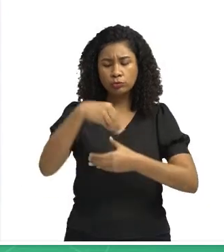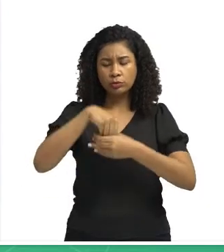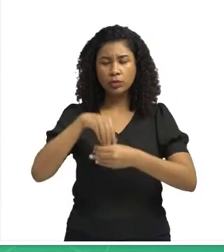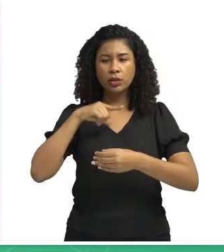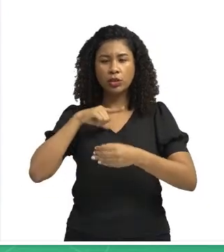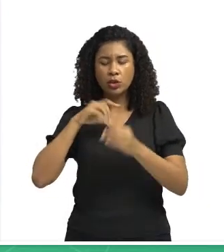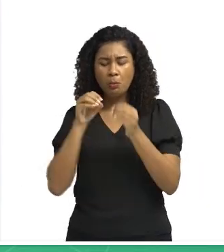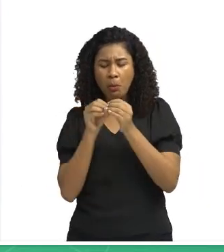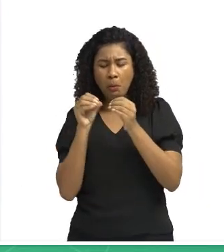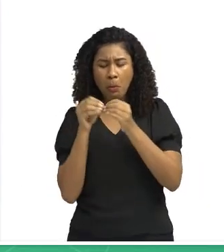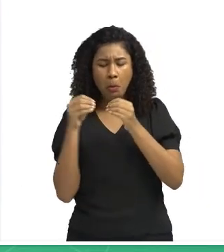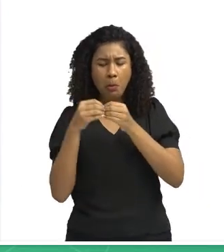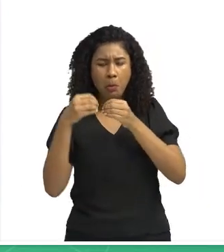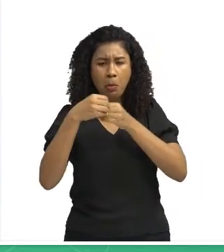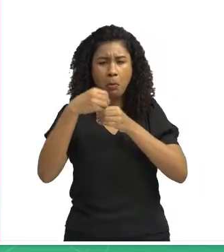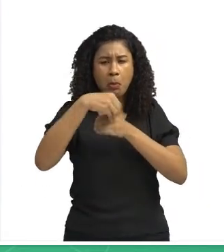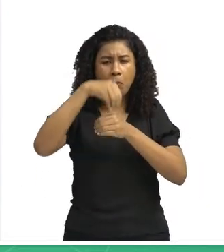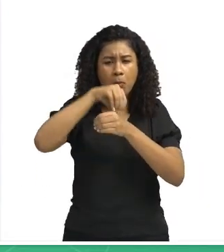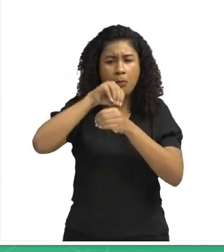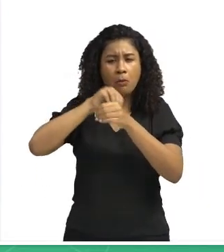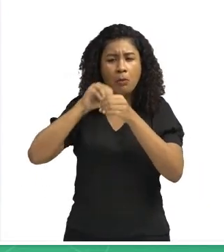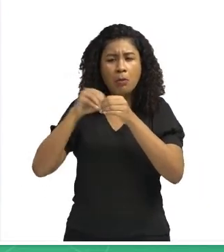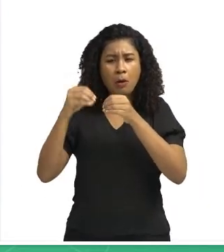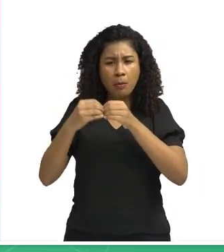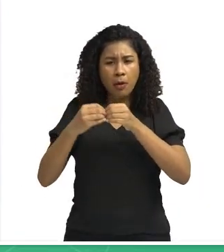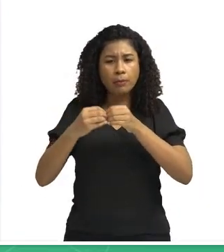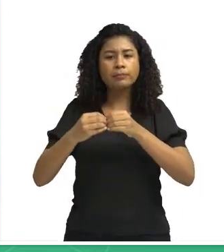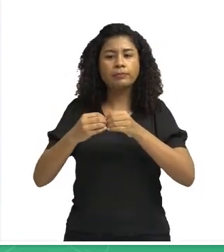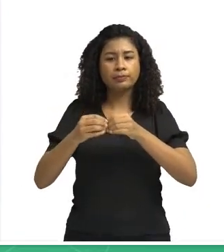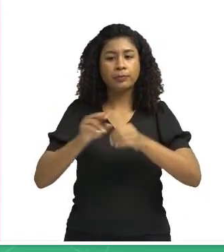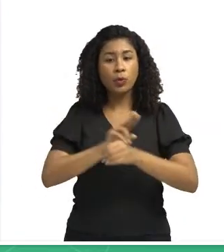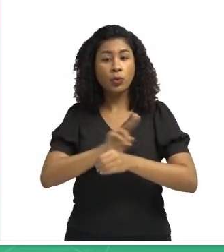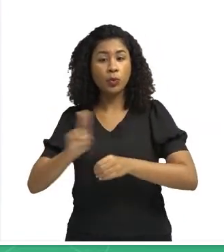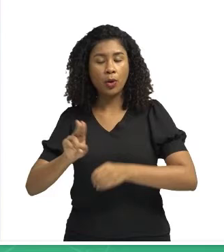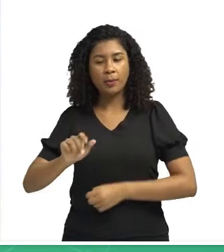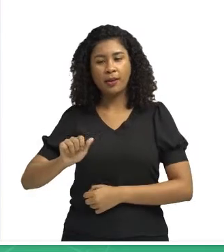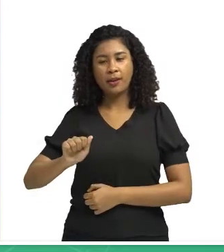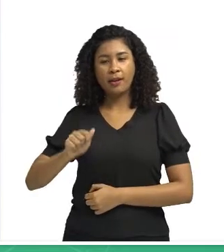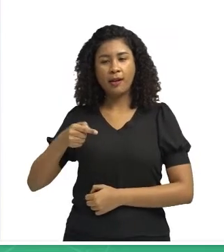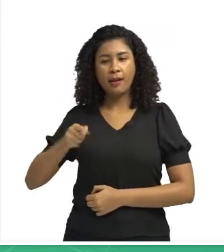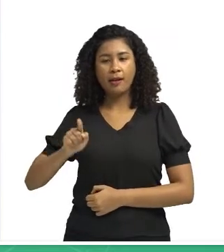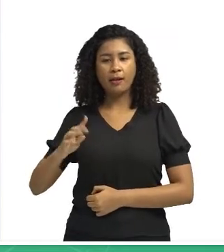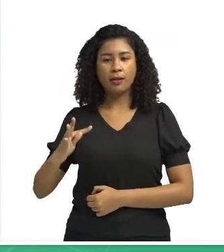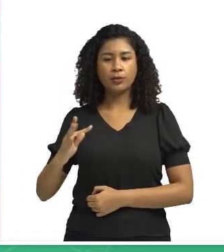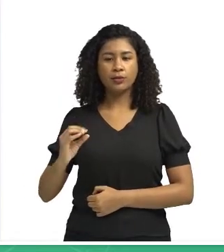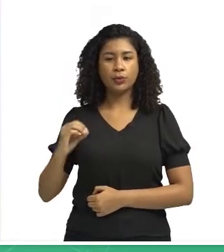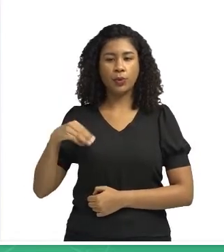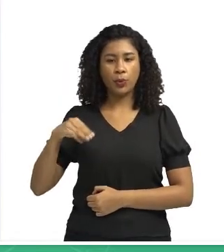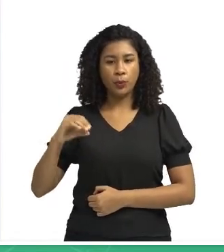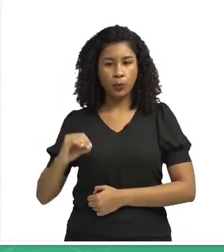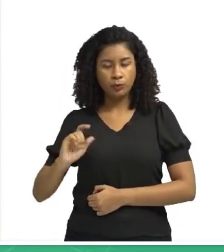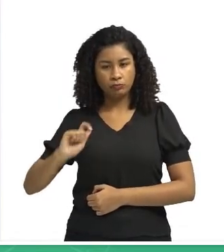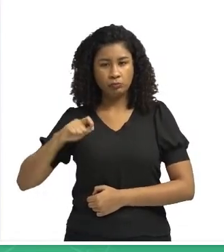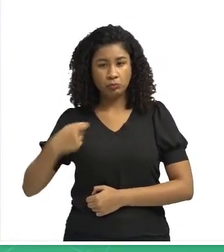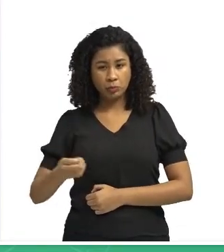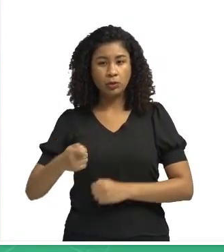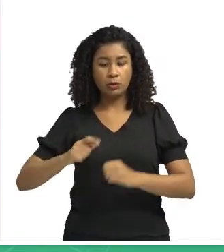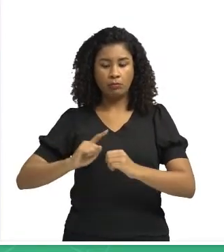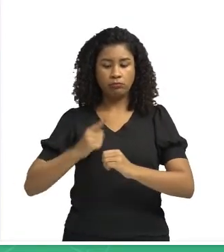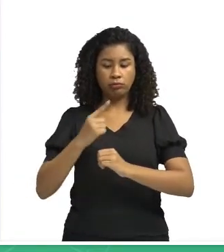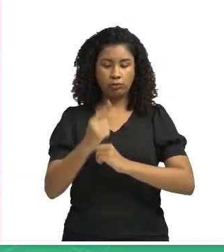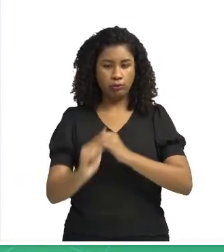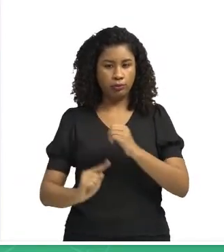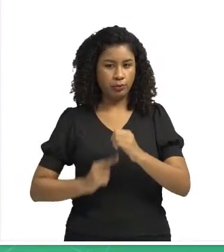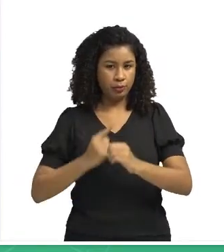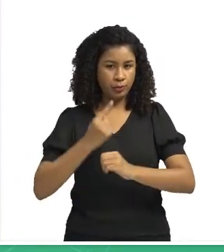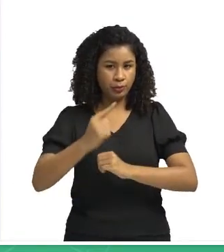que receberam a denominação de átomo. Só que esse modelo, ele era um